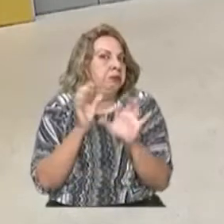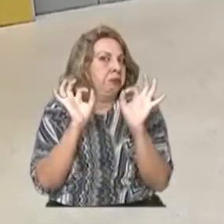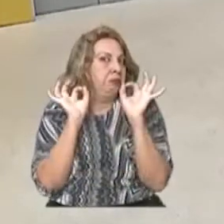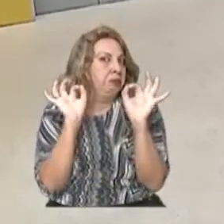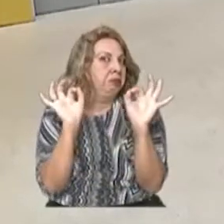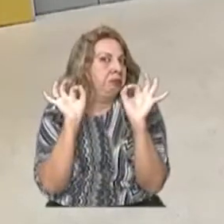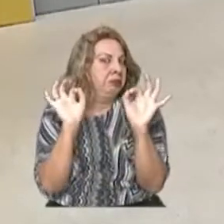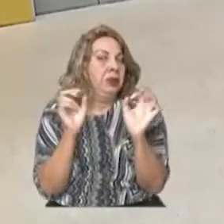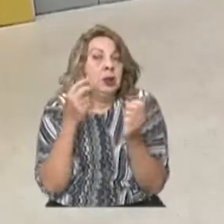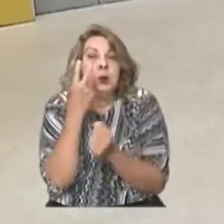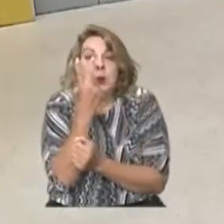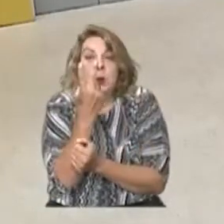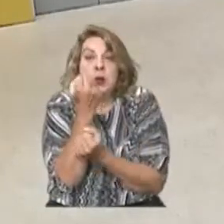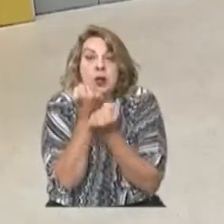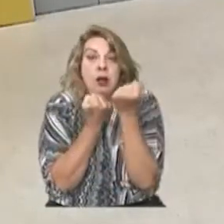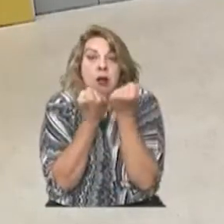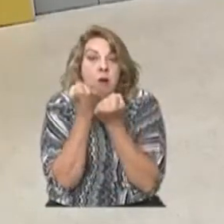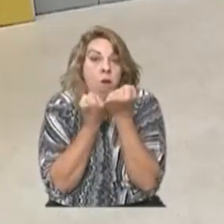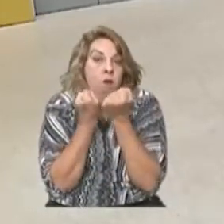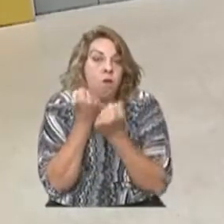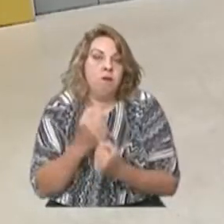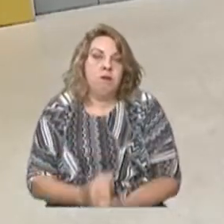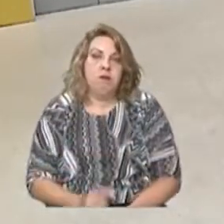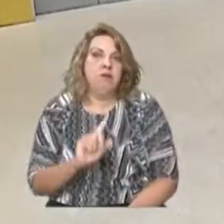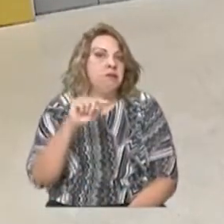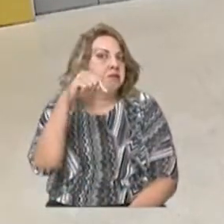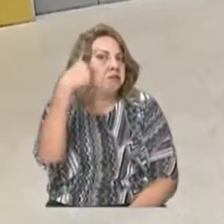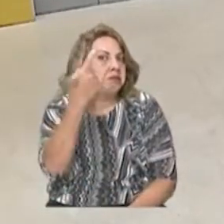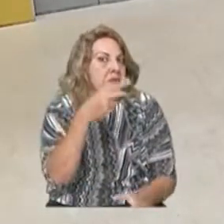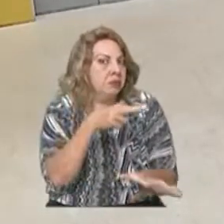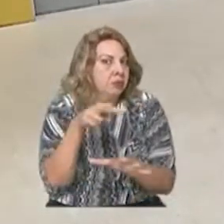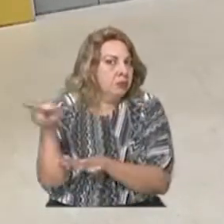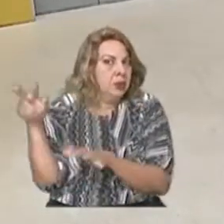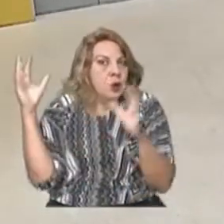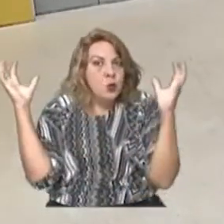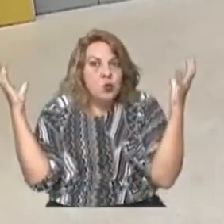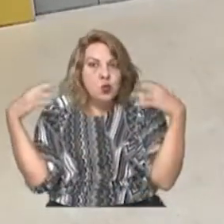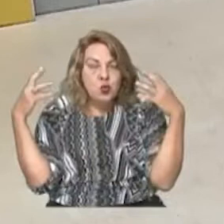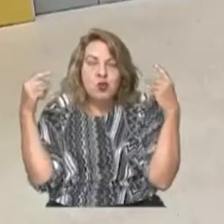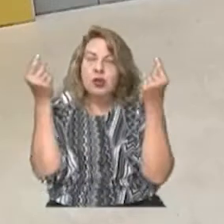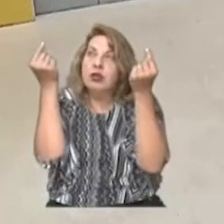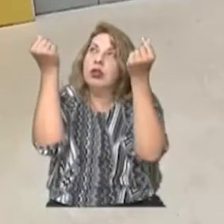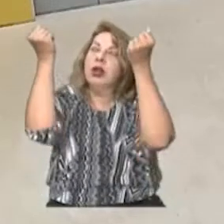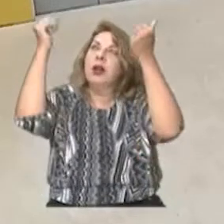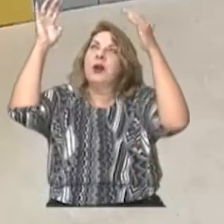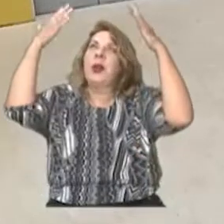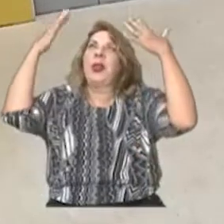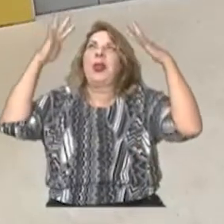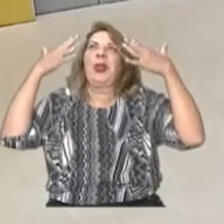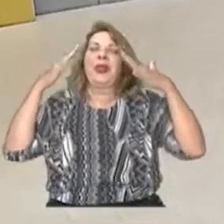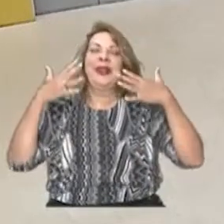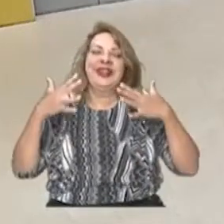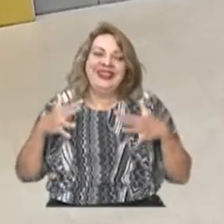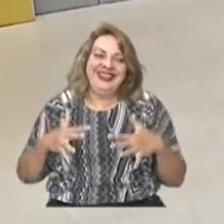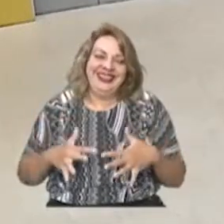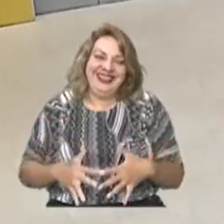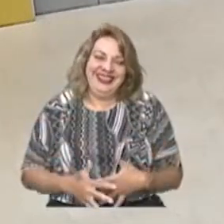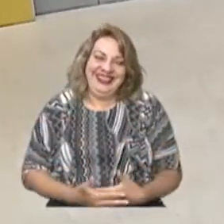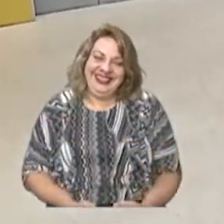né? Dois carros em um. Mas o que vem na próxima semana é essa chuva. Vou te falar. Chuva de dinheiro.